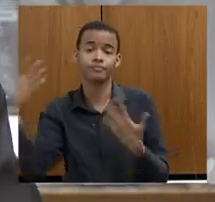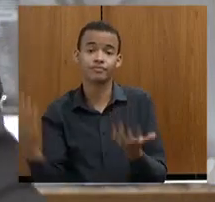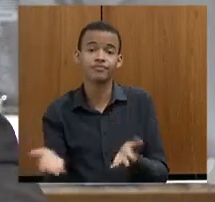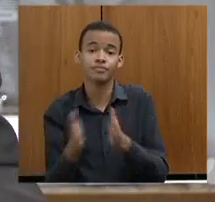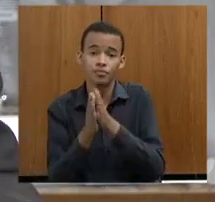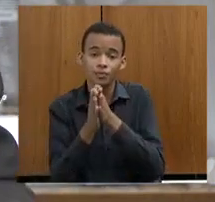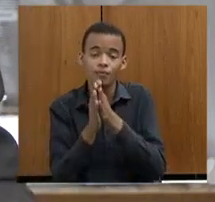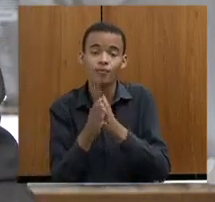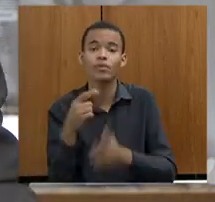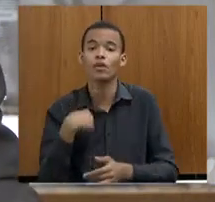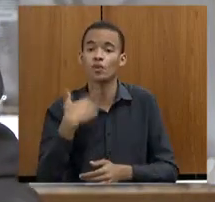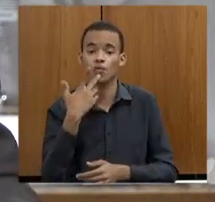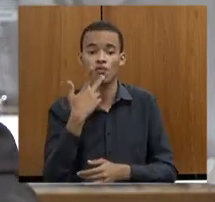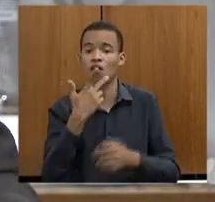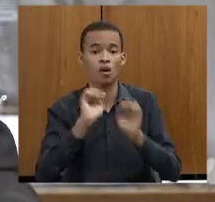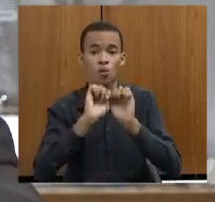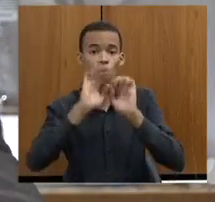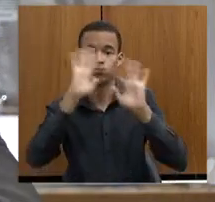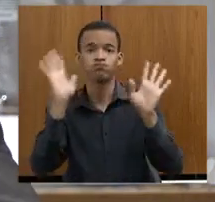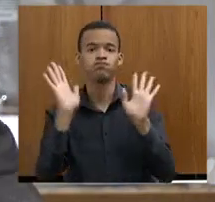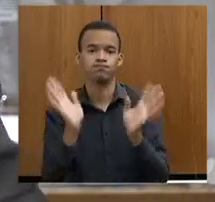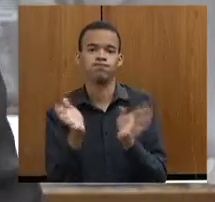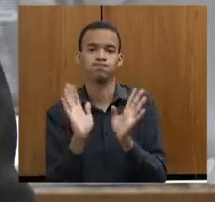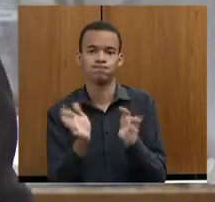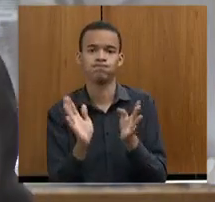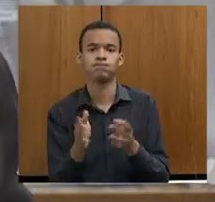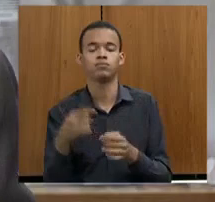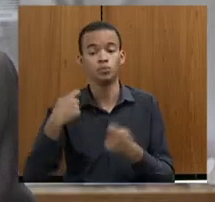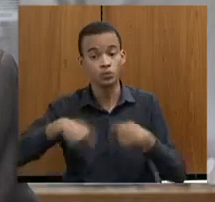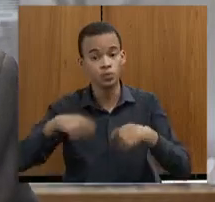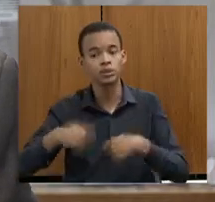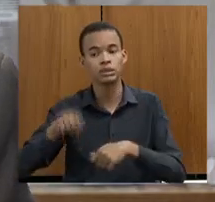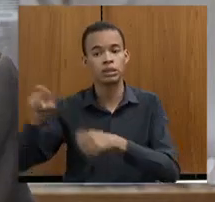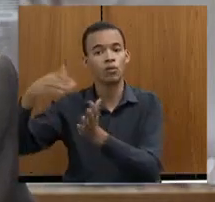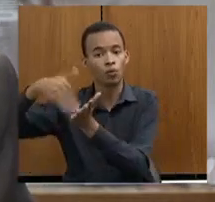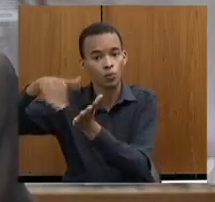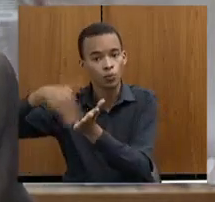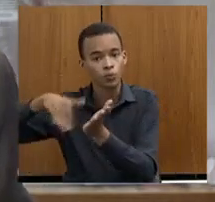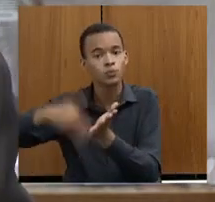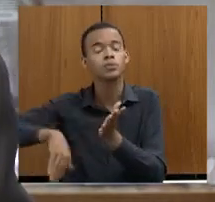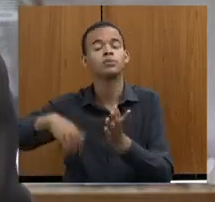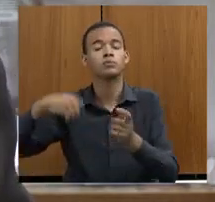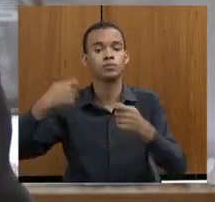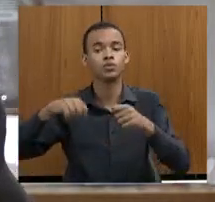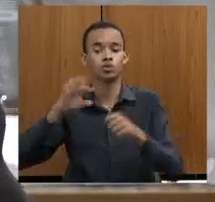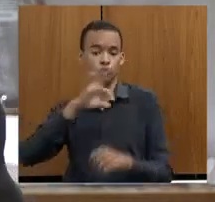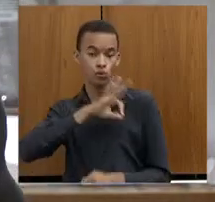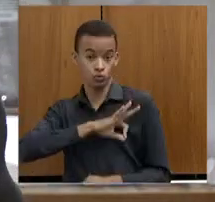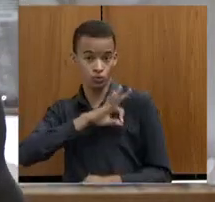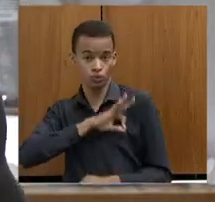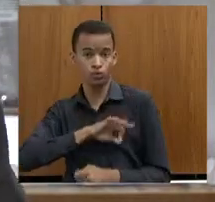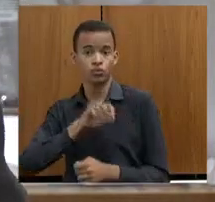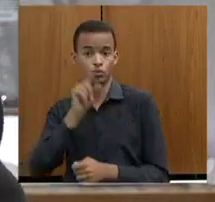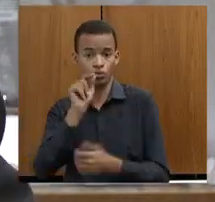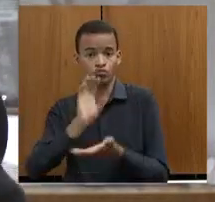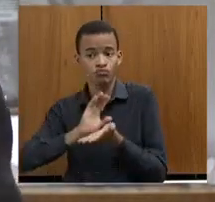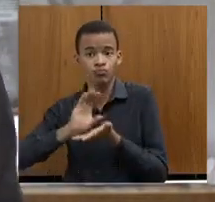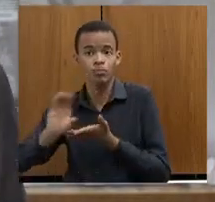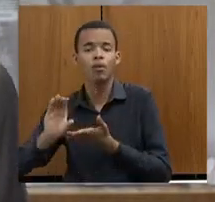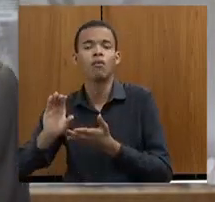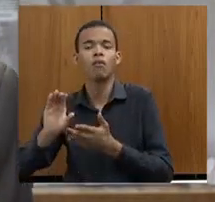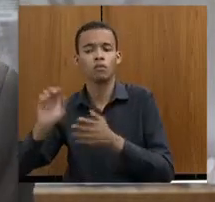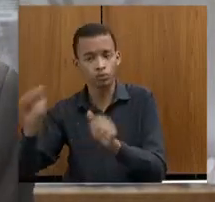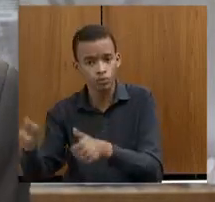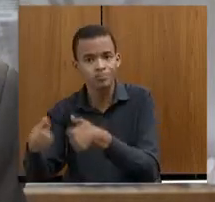se precisar ser relator aqui para atualizar o salário do secretários eu estou disponível pode me pedir que eu sou relator e deu para aparecer